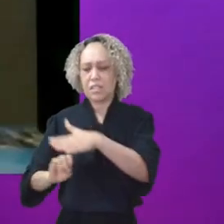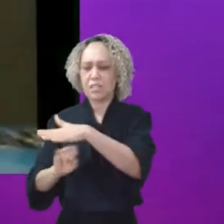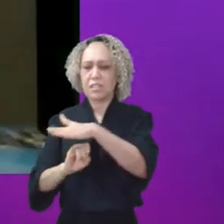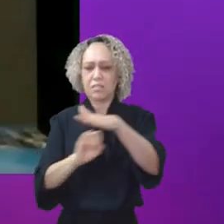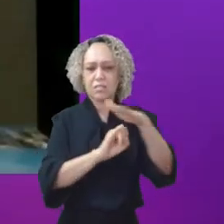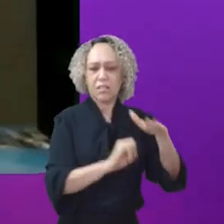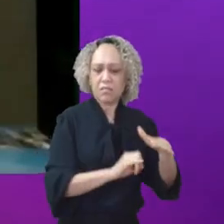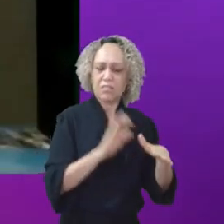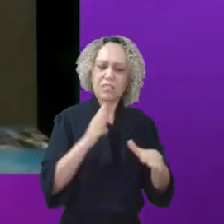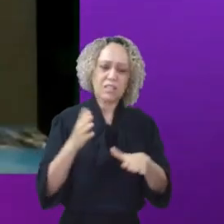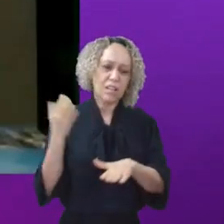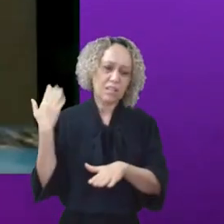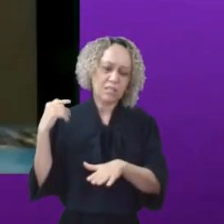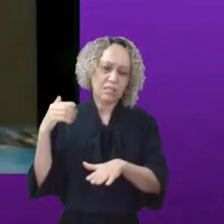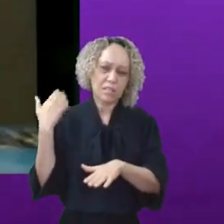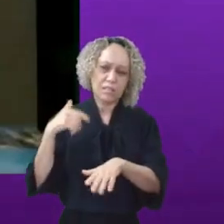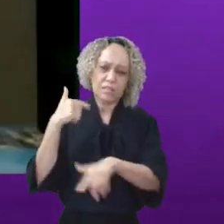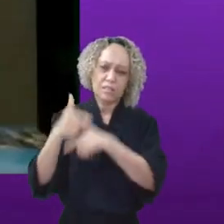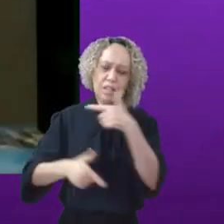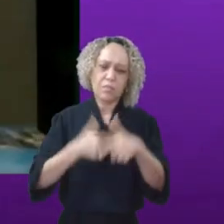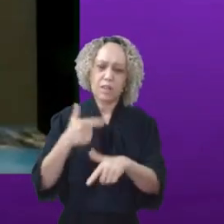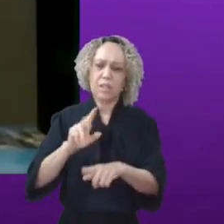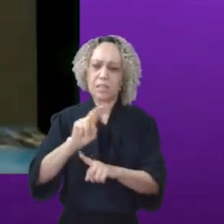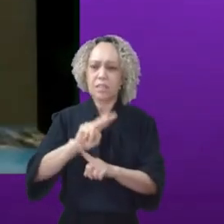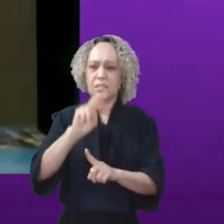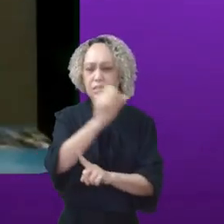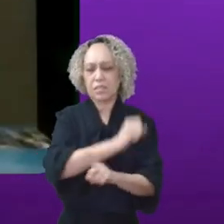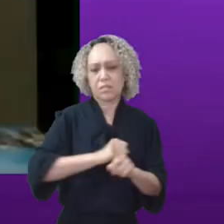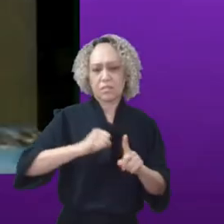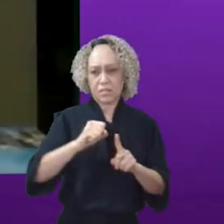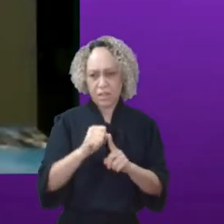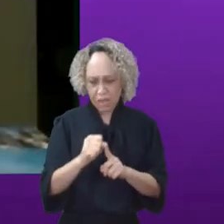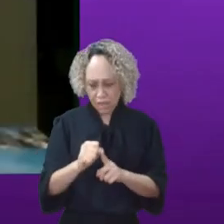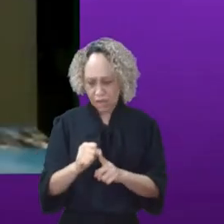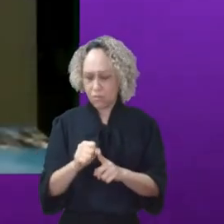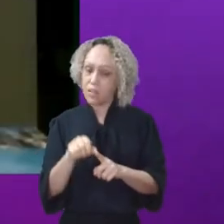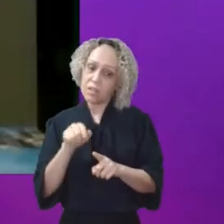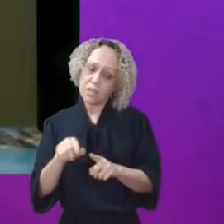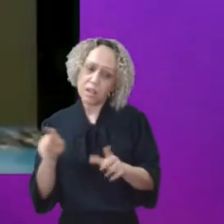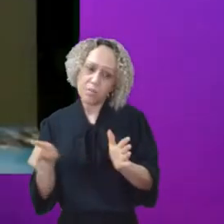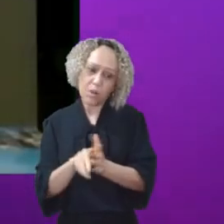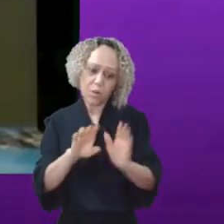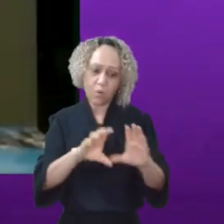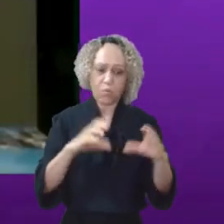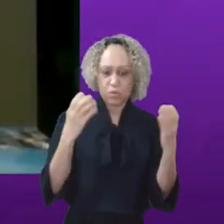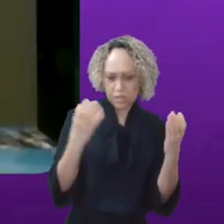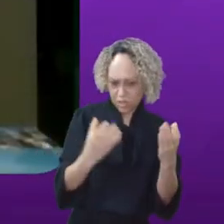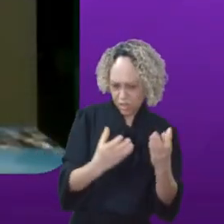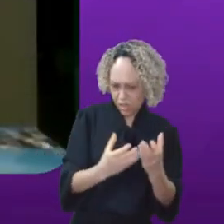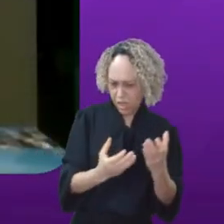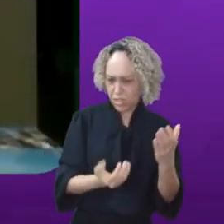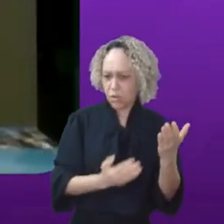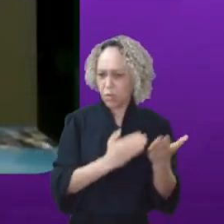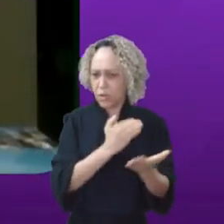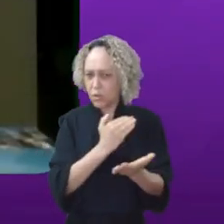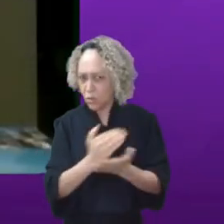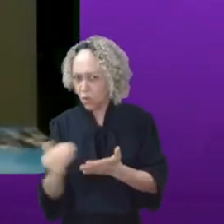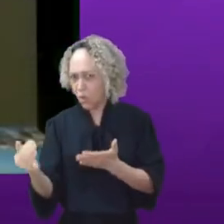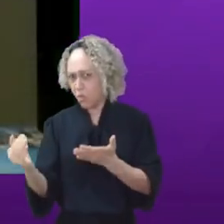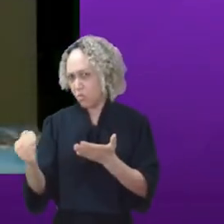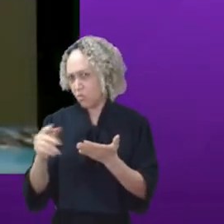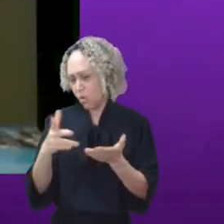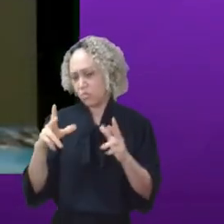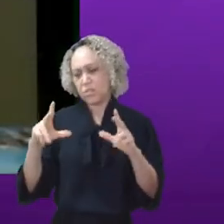assistência social, por iniciativa comunitária, por iniciativa de entidades privadas, mas com